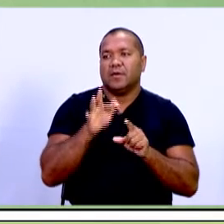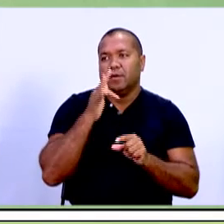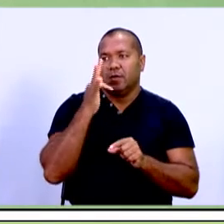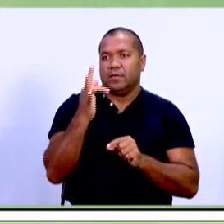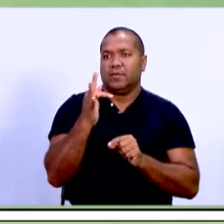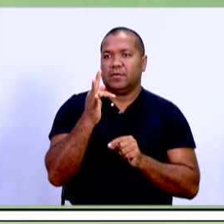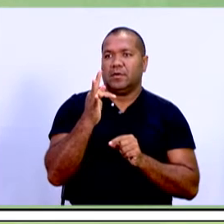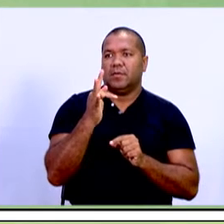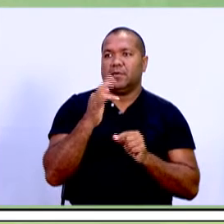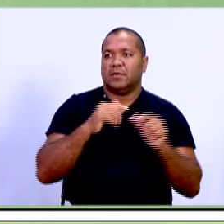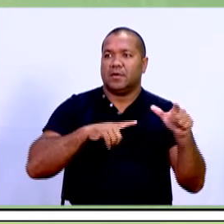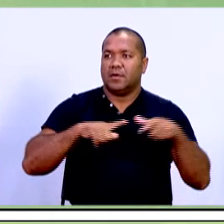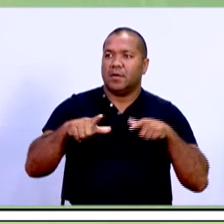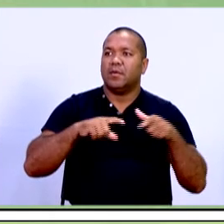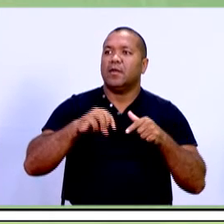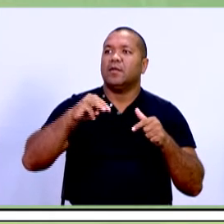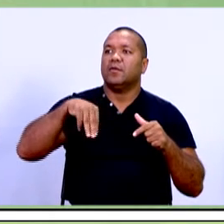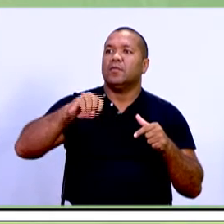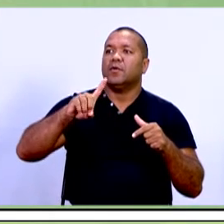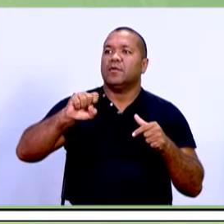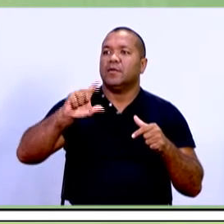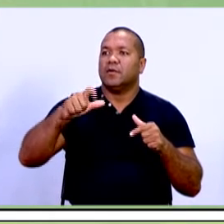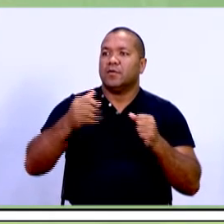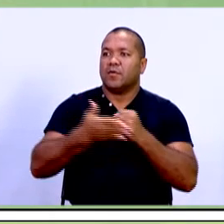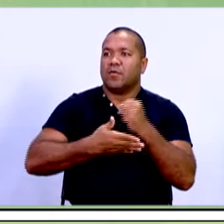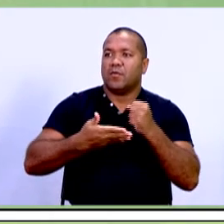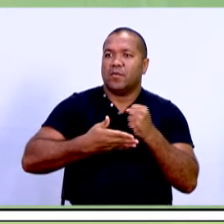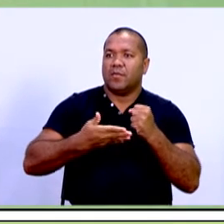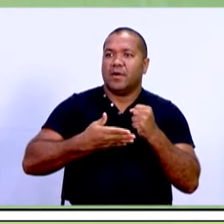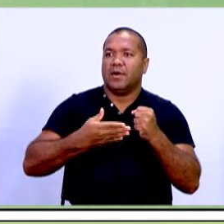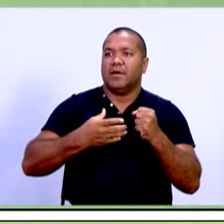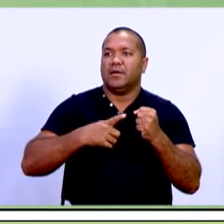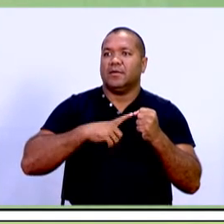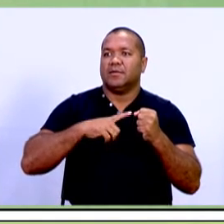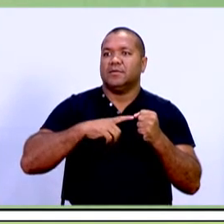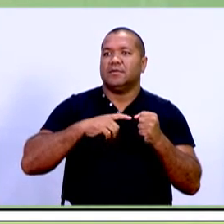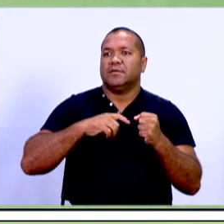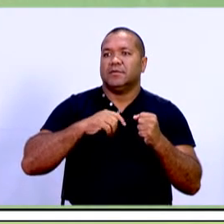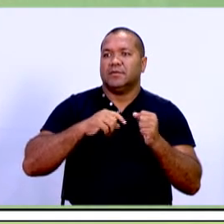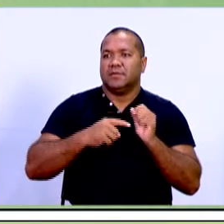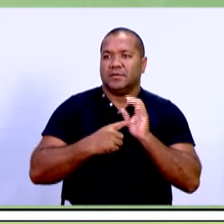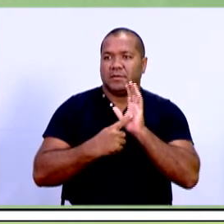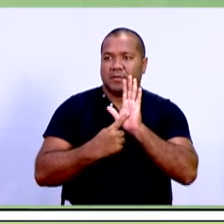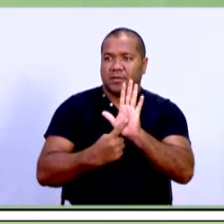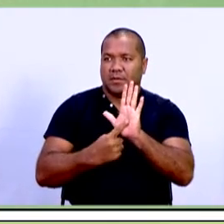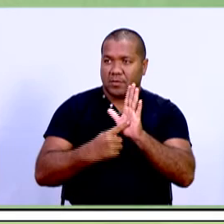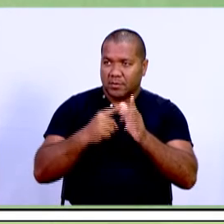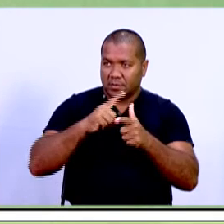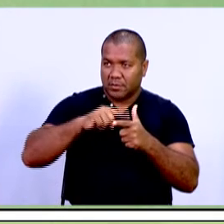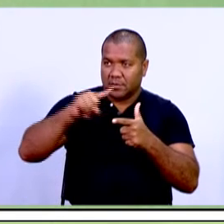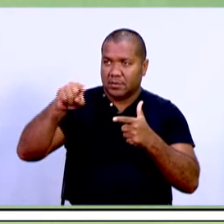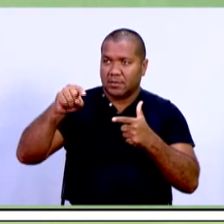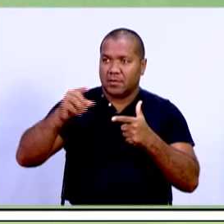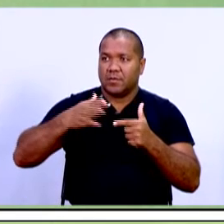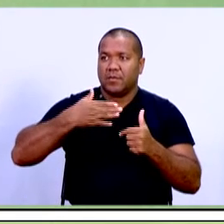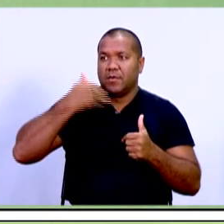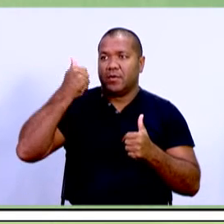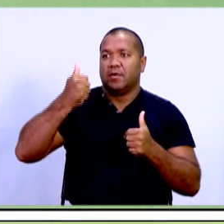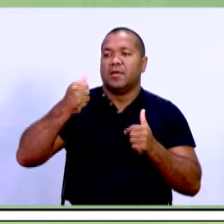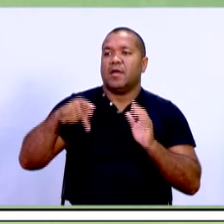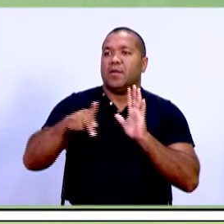futuramente, trabalhar no modelo com base em indicadores de desempenho, que a própria instituição vai desenvolver